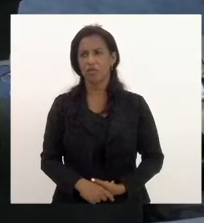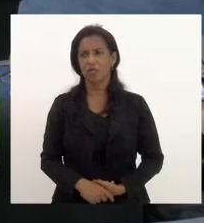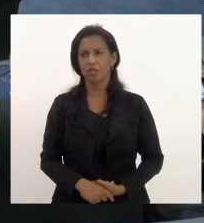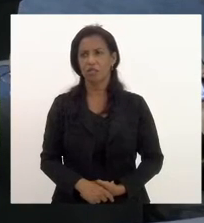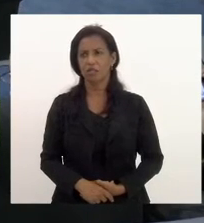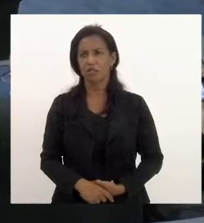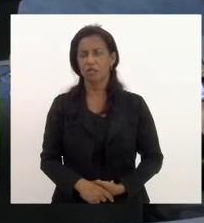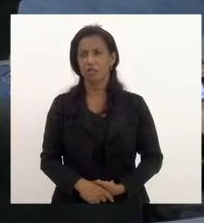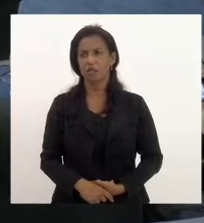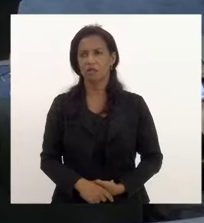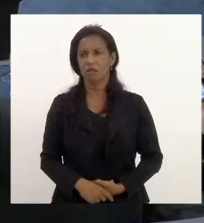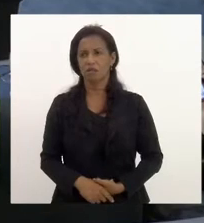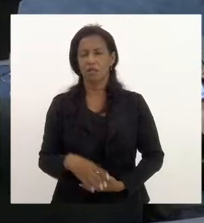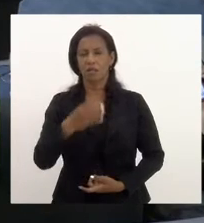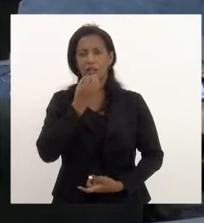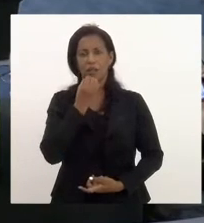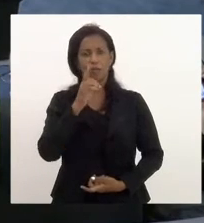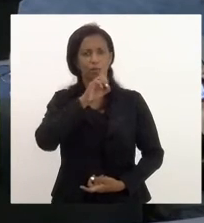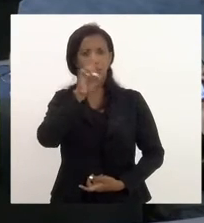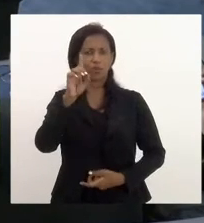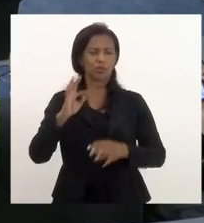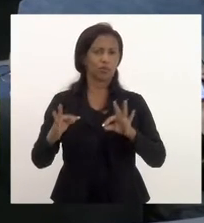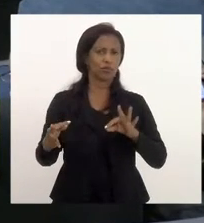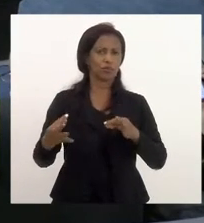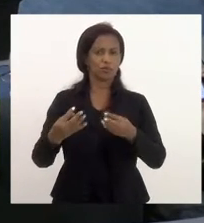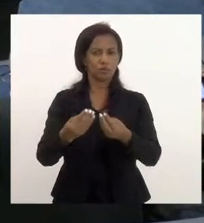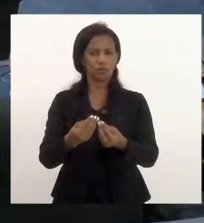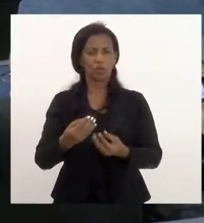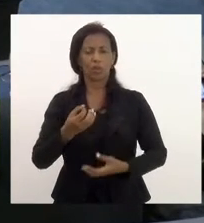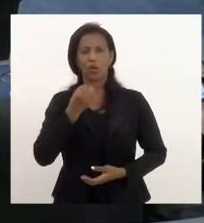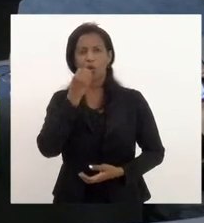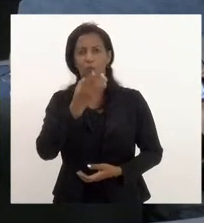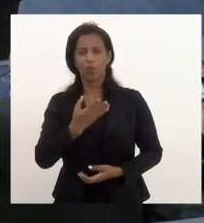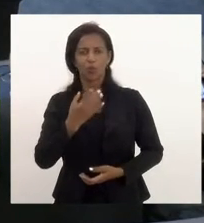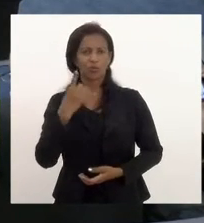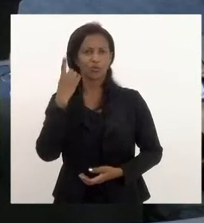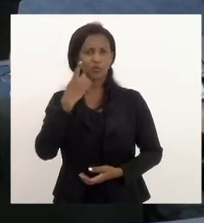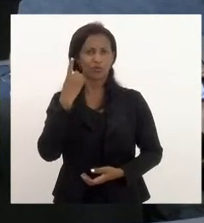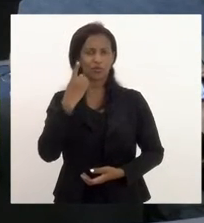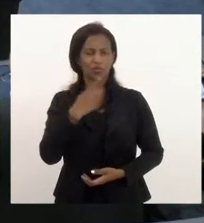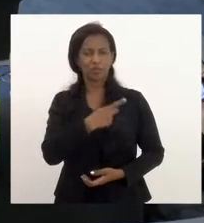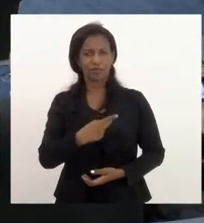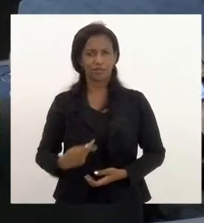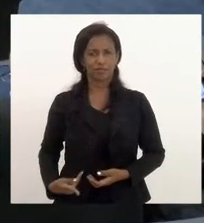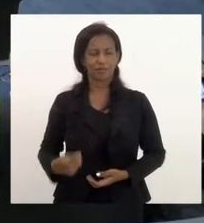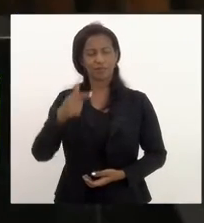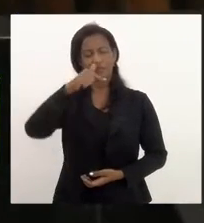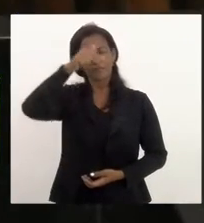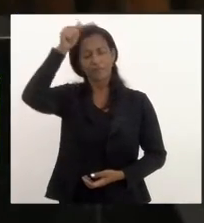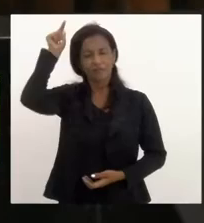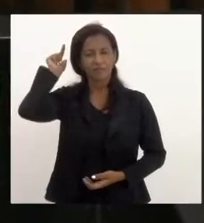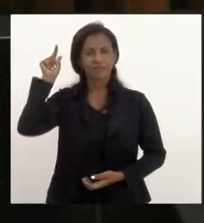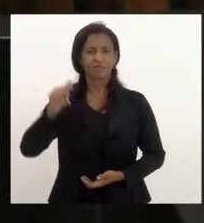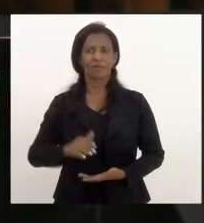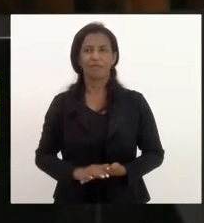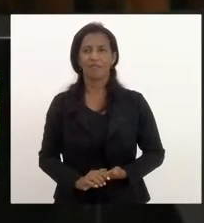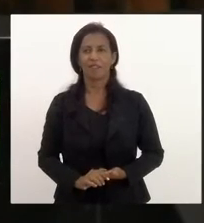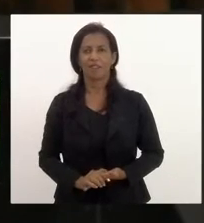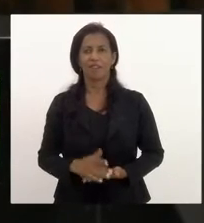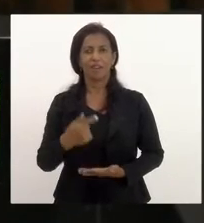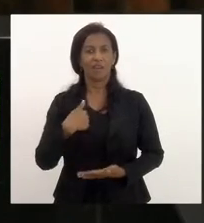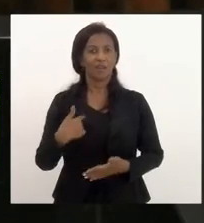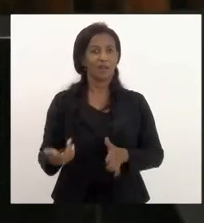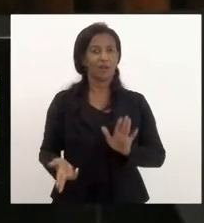Oi bom dia a todos bom dia Deputado presidente da sessão Deputado Luiz Paulo aqui